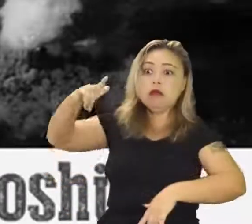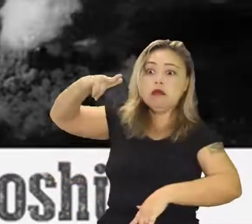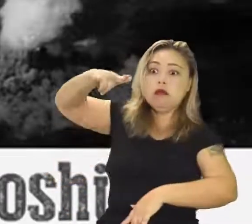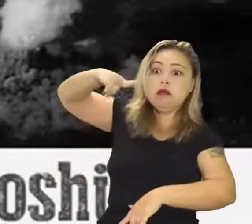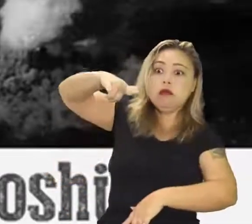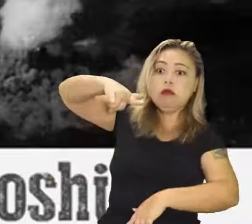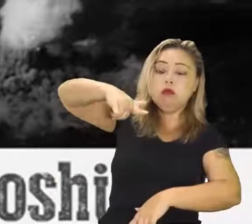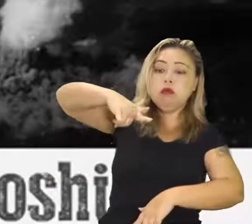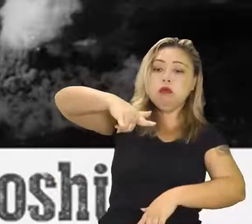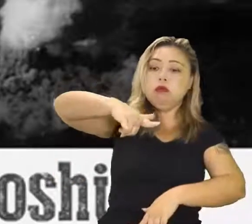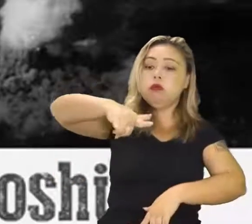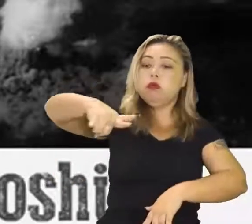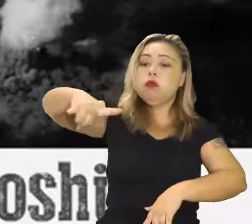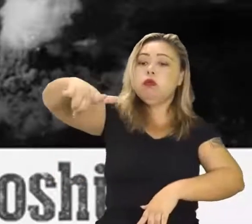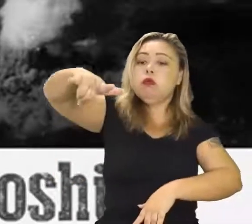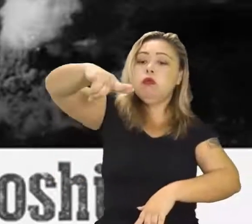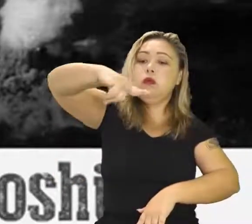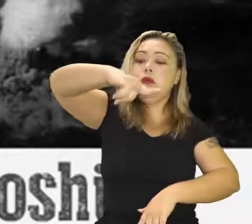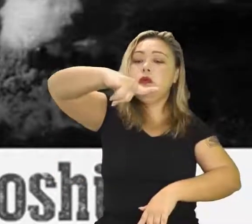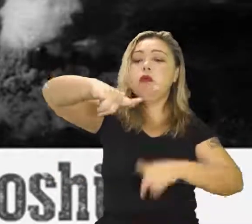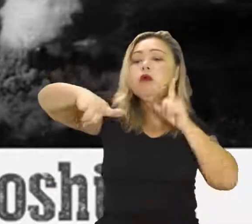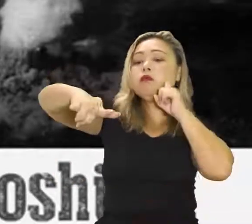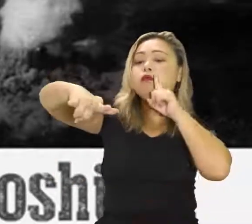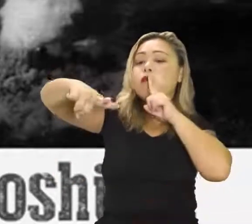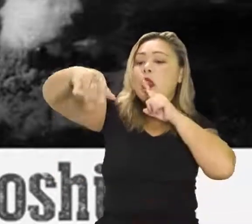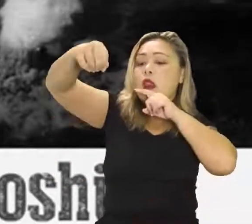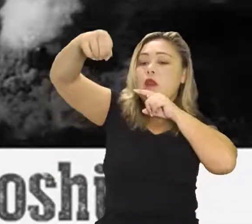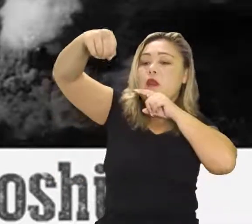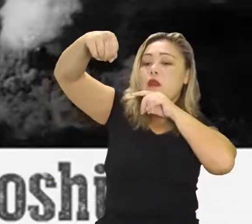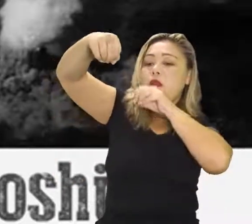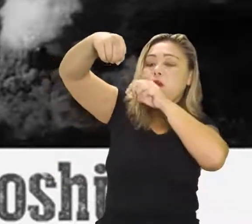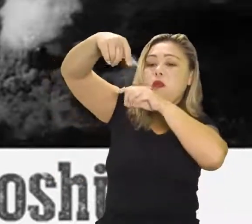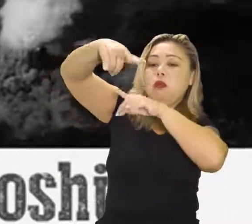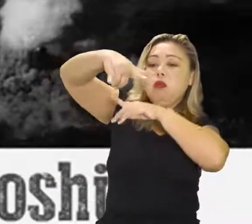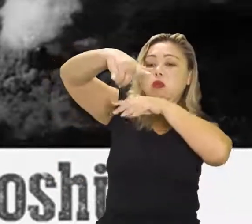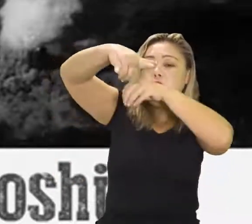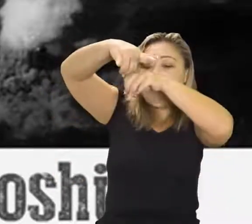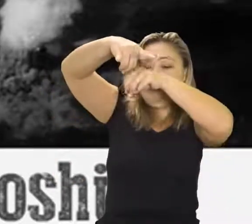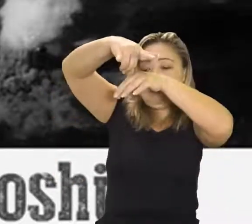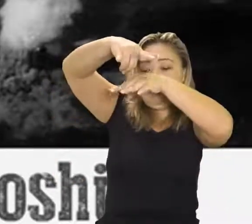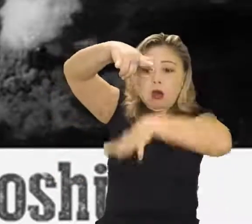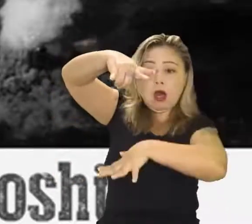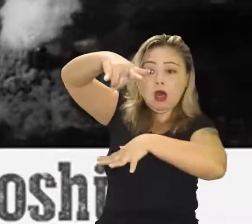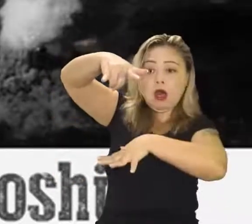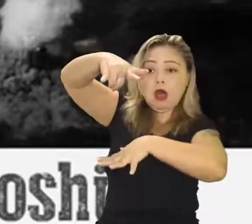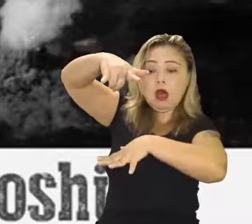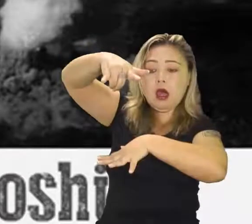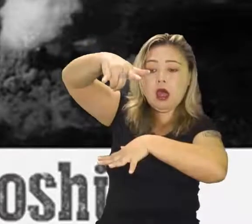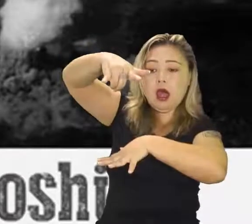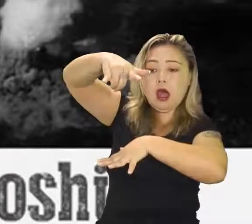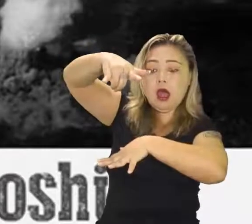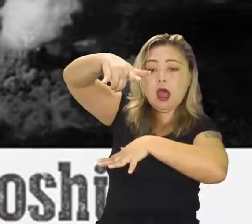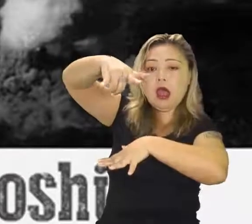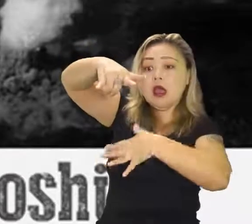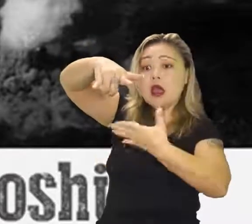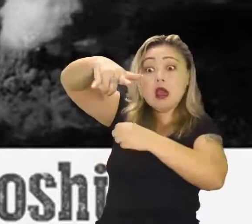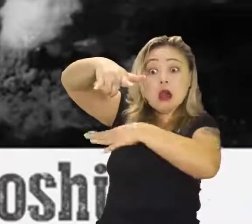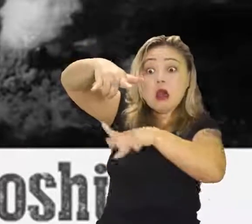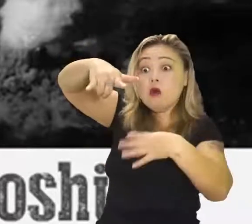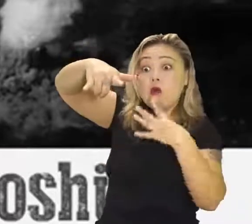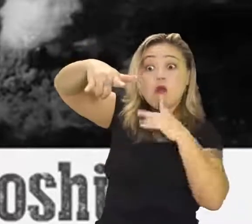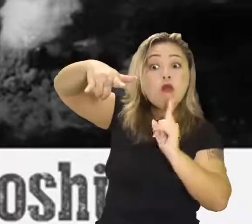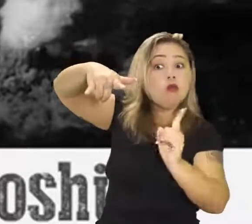norte-americano sobrevoa e solta aquela bomba. Uma bomba até então que não se